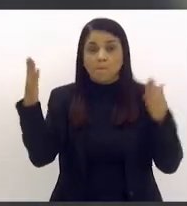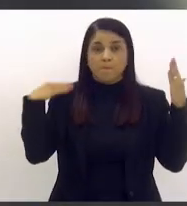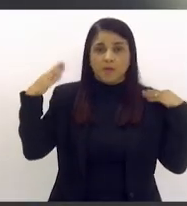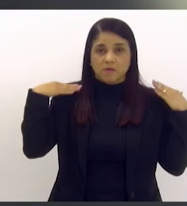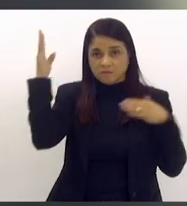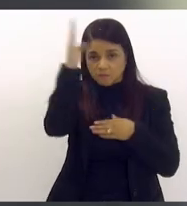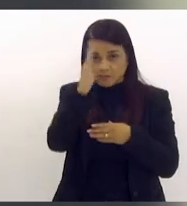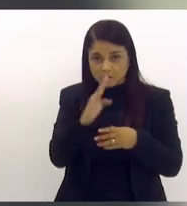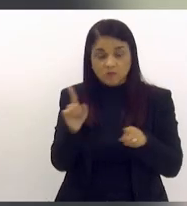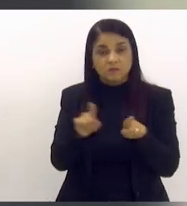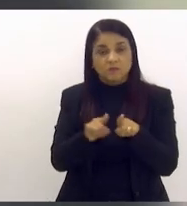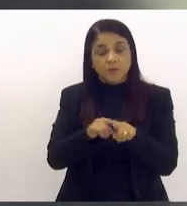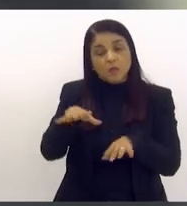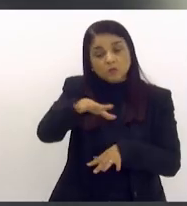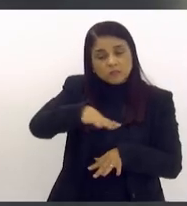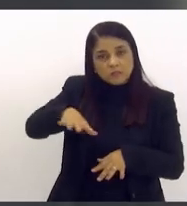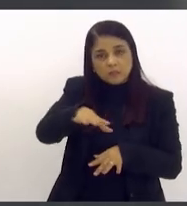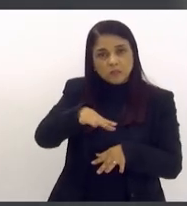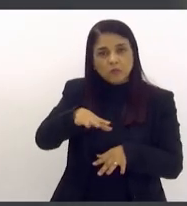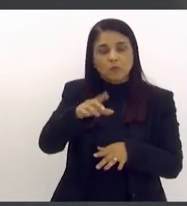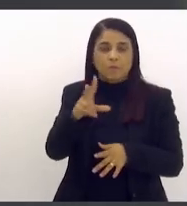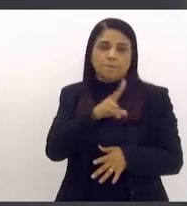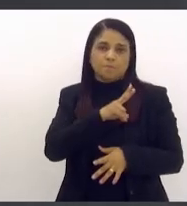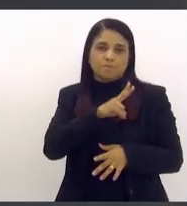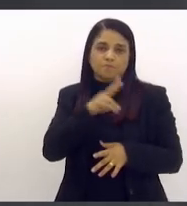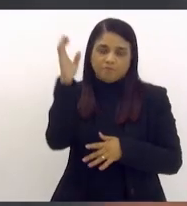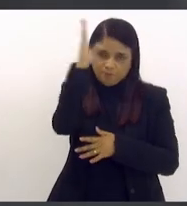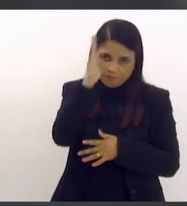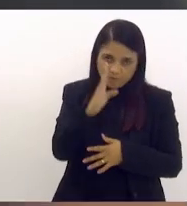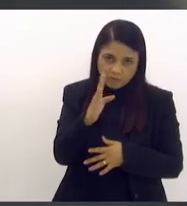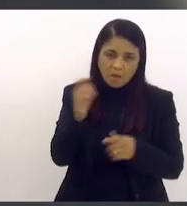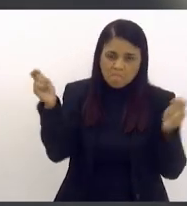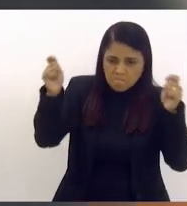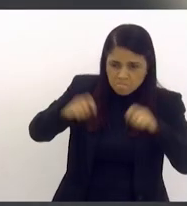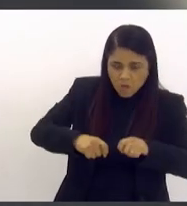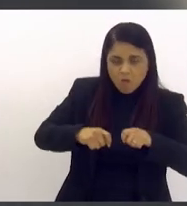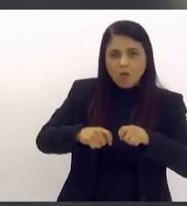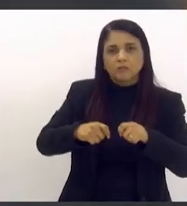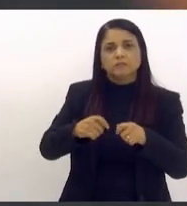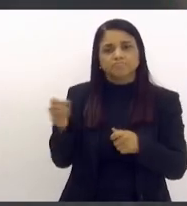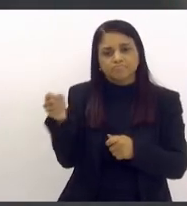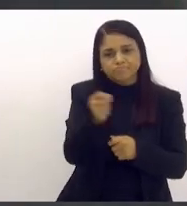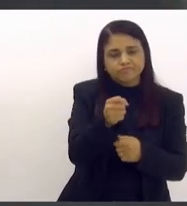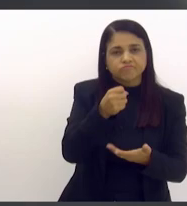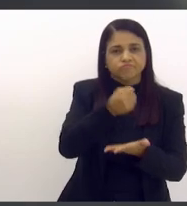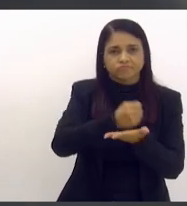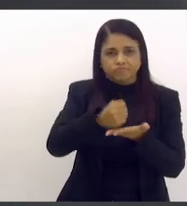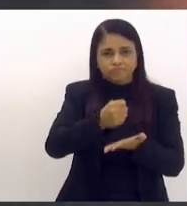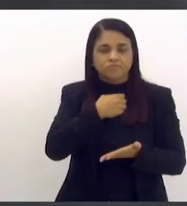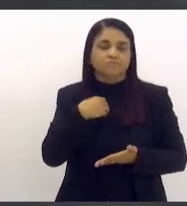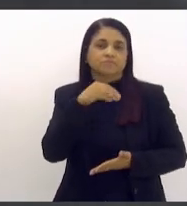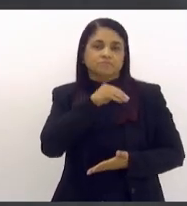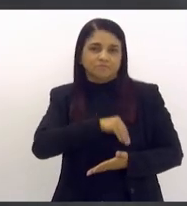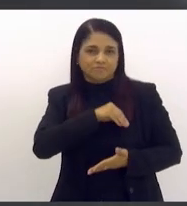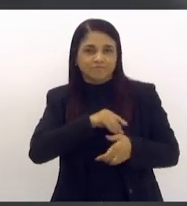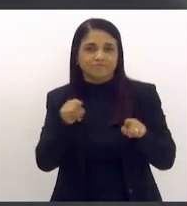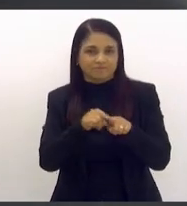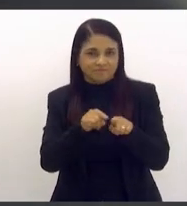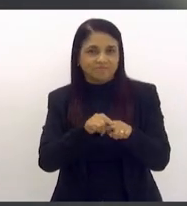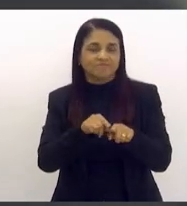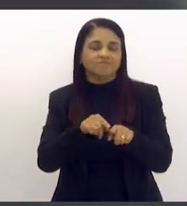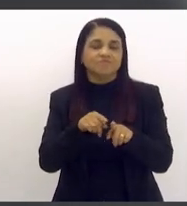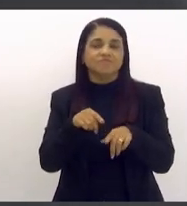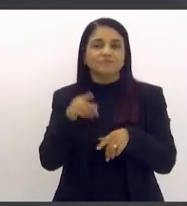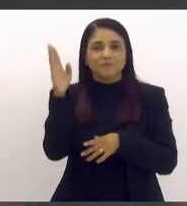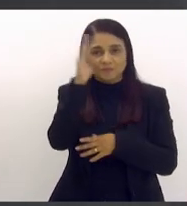mesmo tempo também do setor privado brasileiro que pode demandar empregos e pode demandar trabalhos aqui no